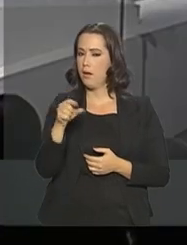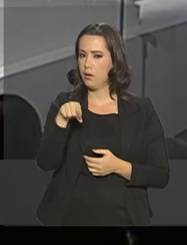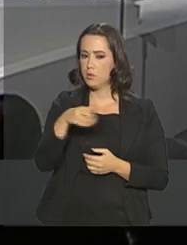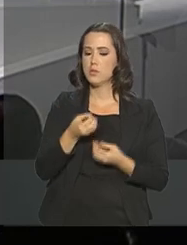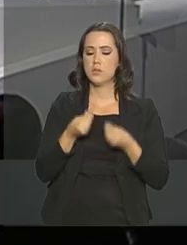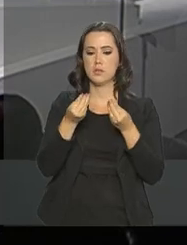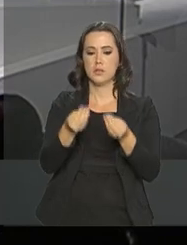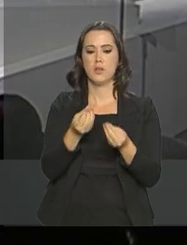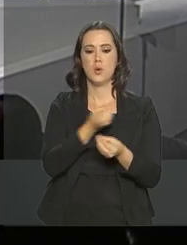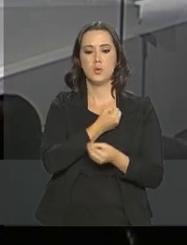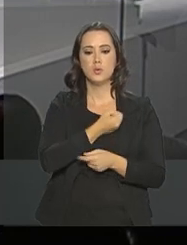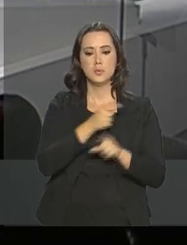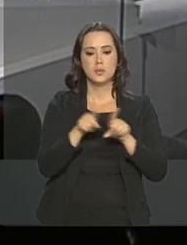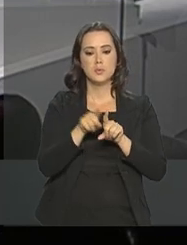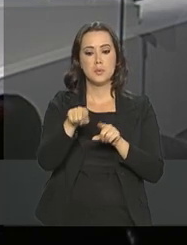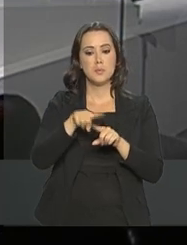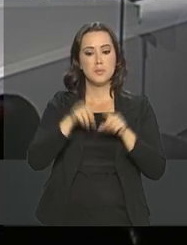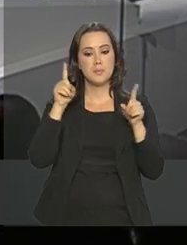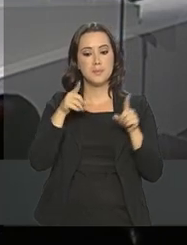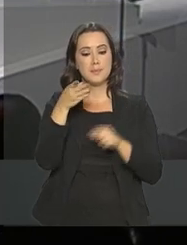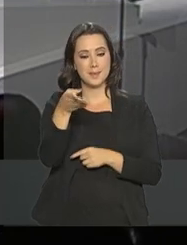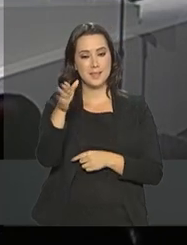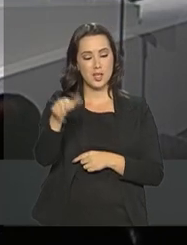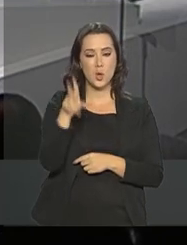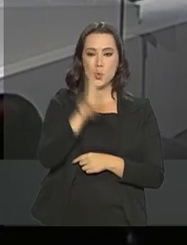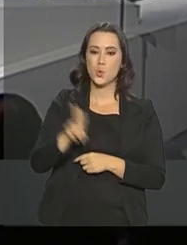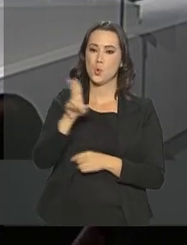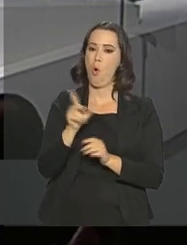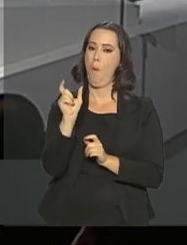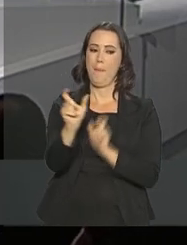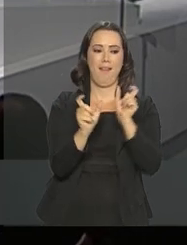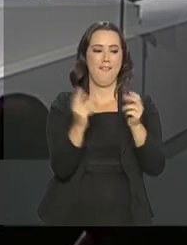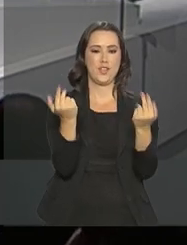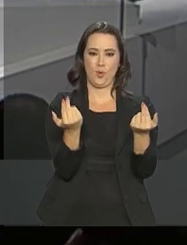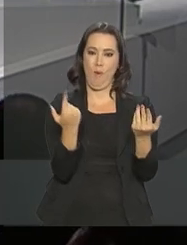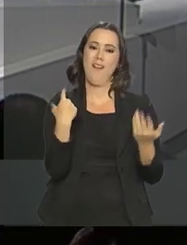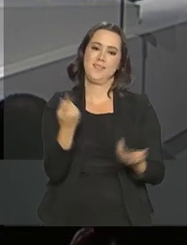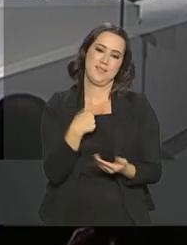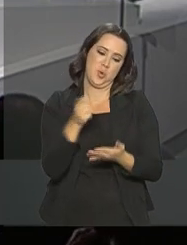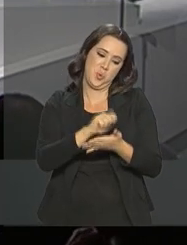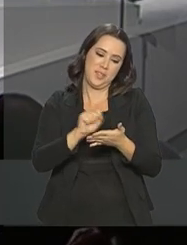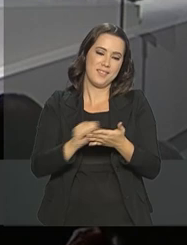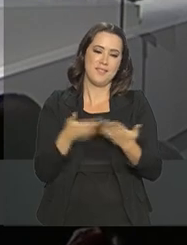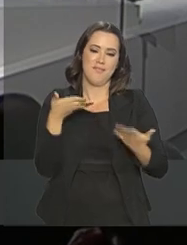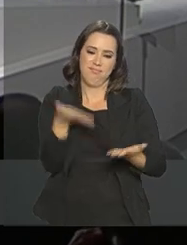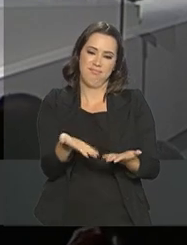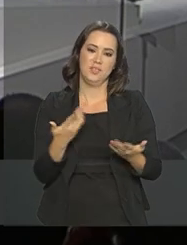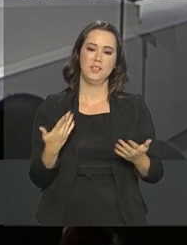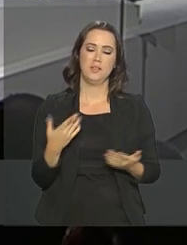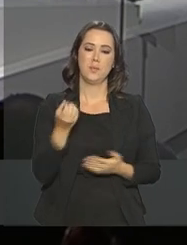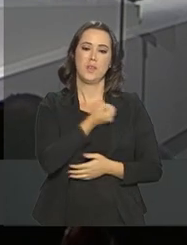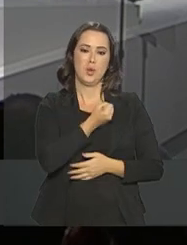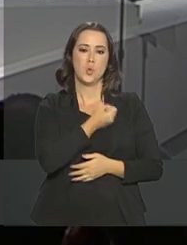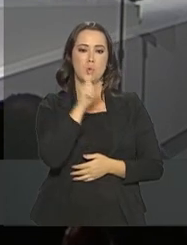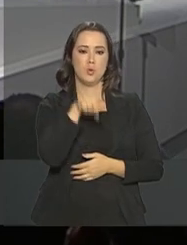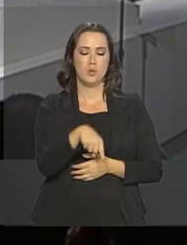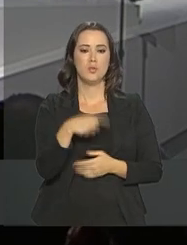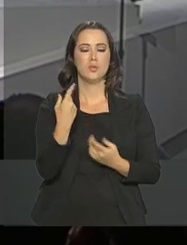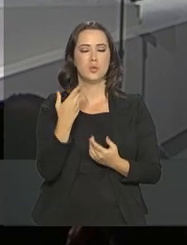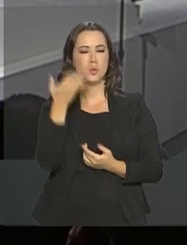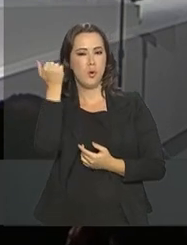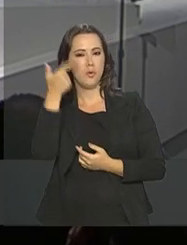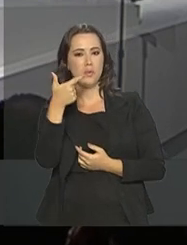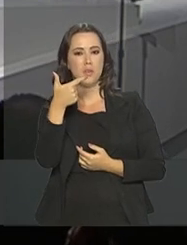trouxe aqui mas ele tirou meu discurso foi foi os dados referentes à a aal doing business